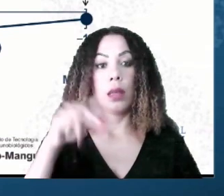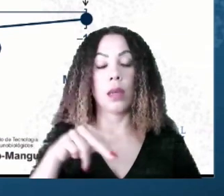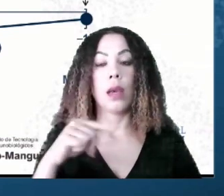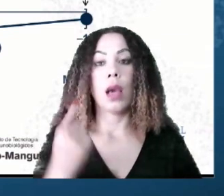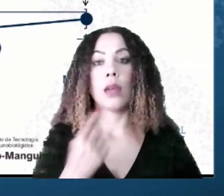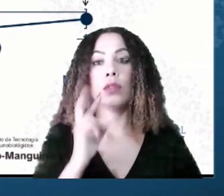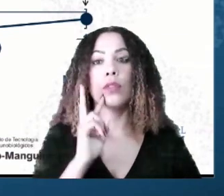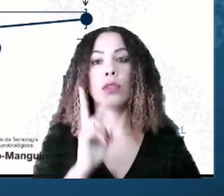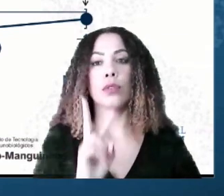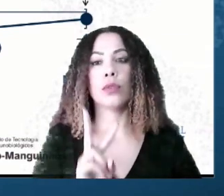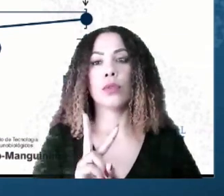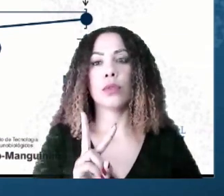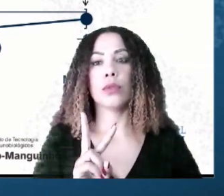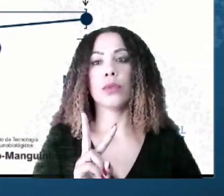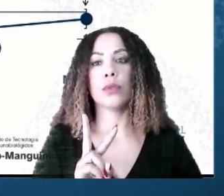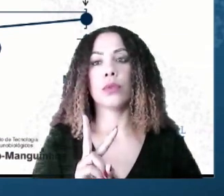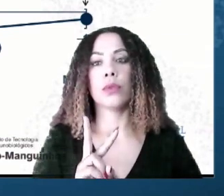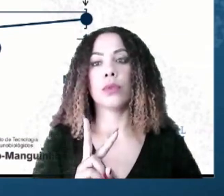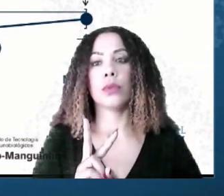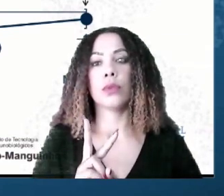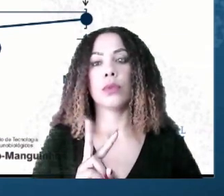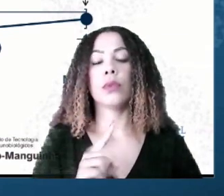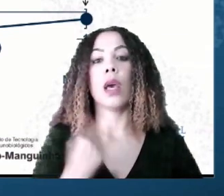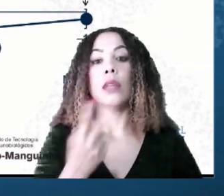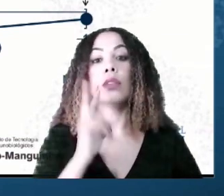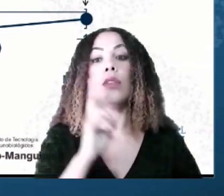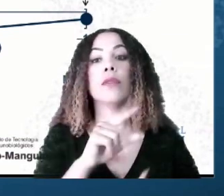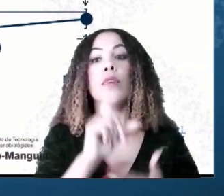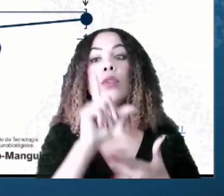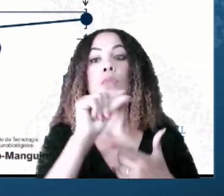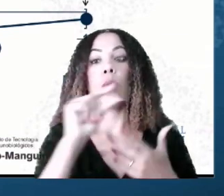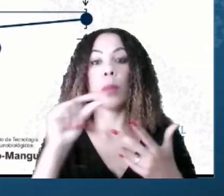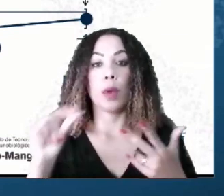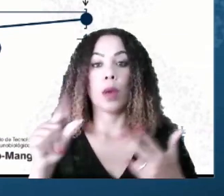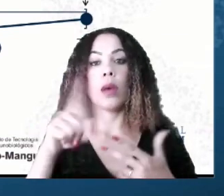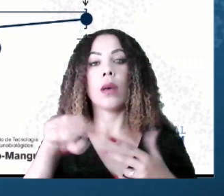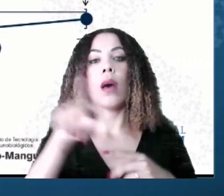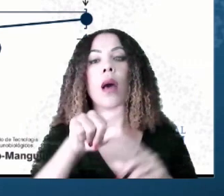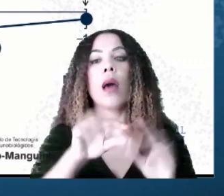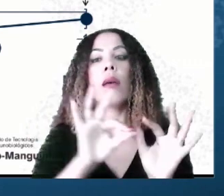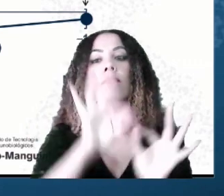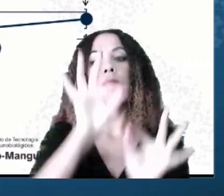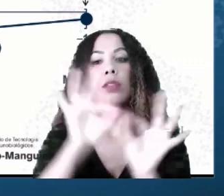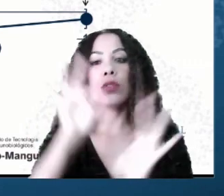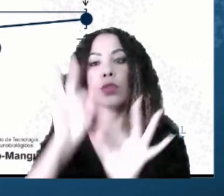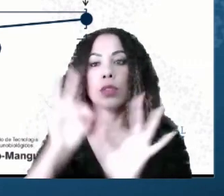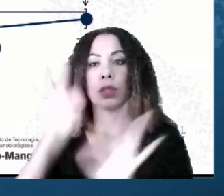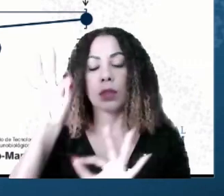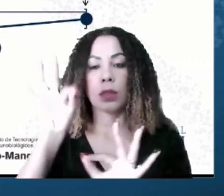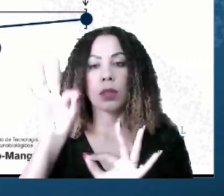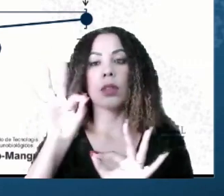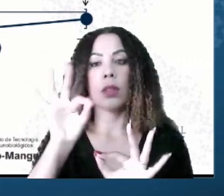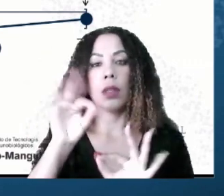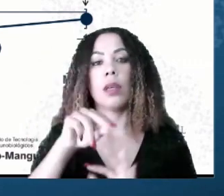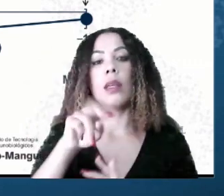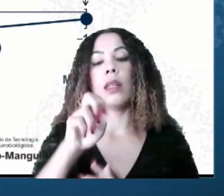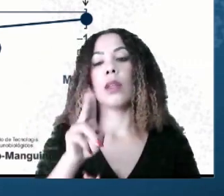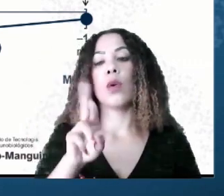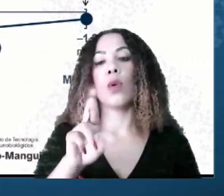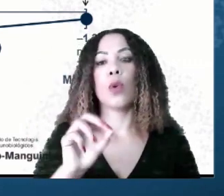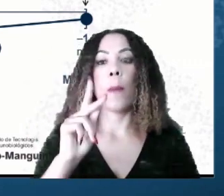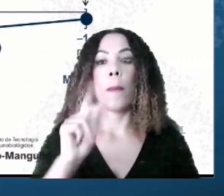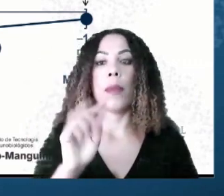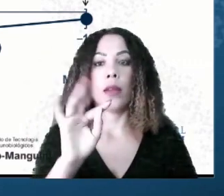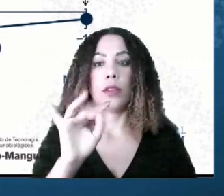viu as opções com... Essa aqui são as medidas da